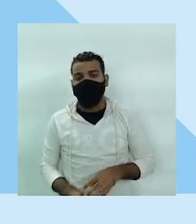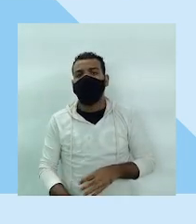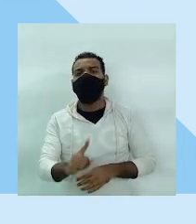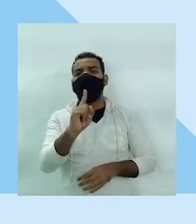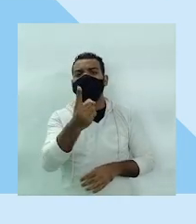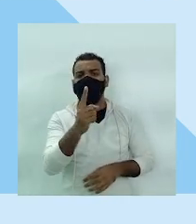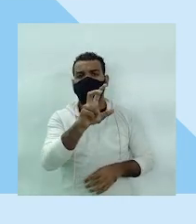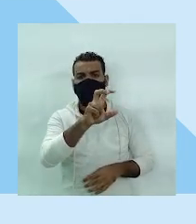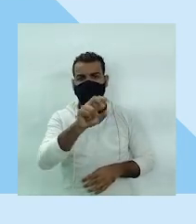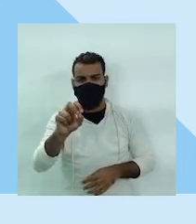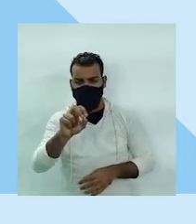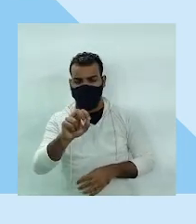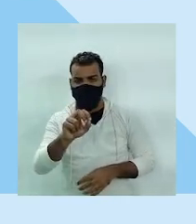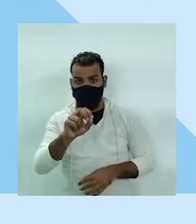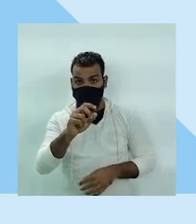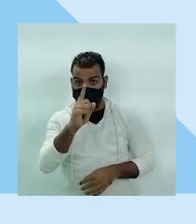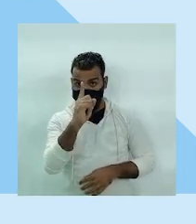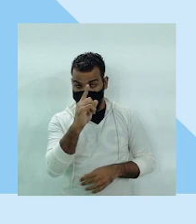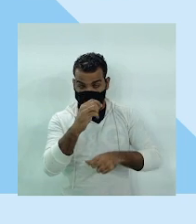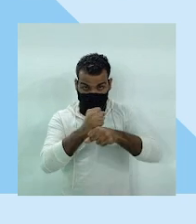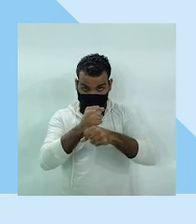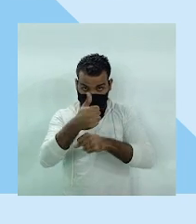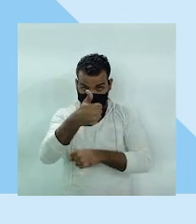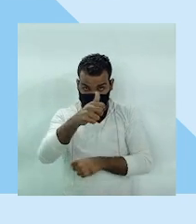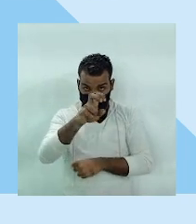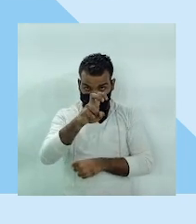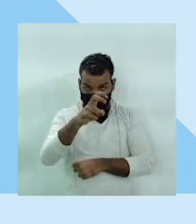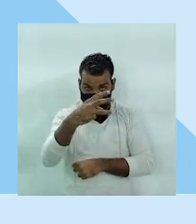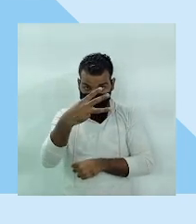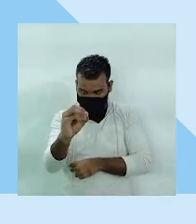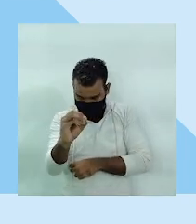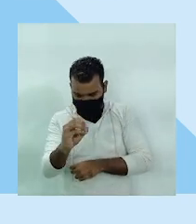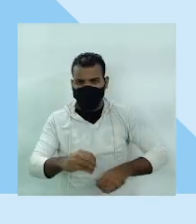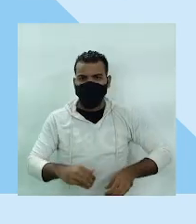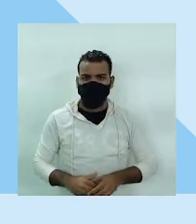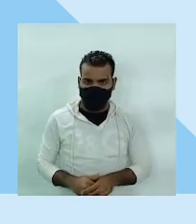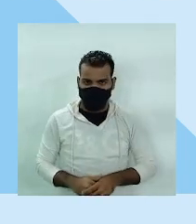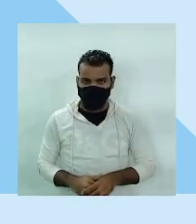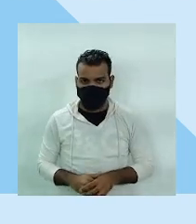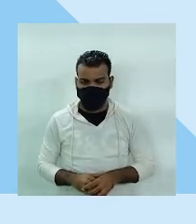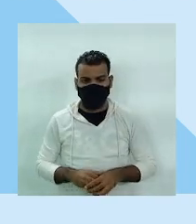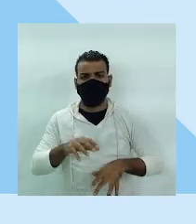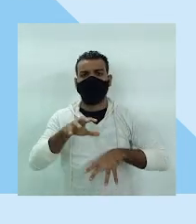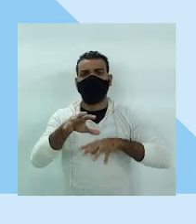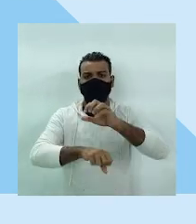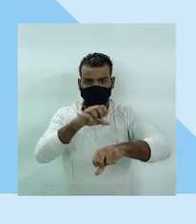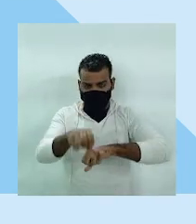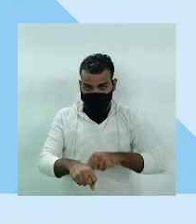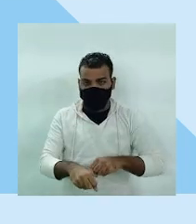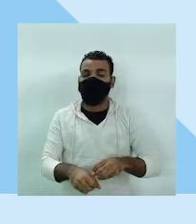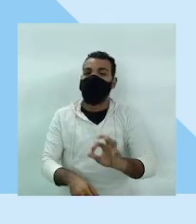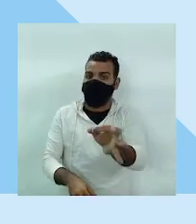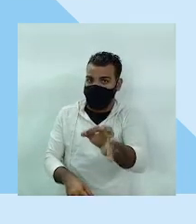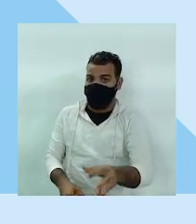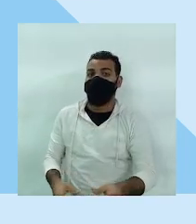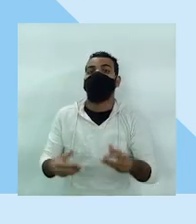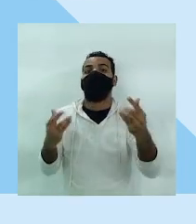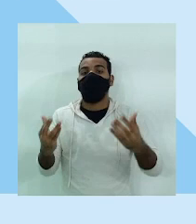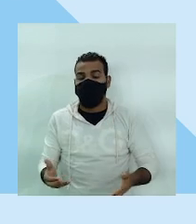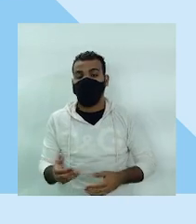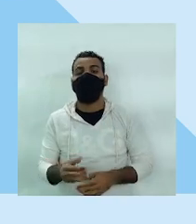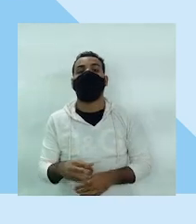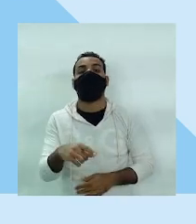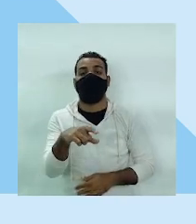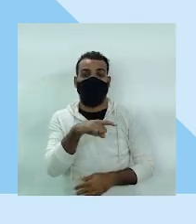1530, nós vamos ter um processo de colonização. É isso. Então, nós